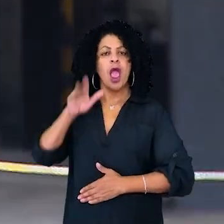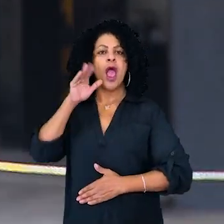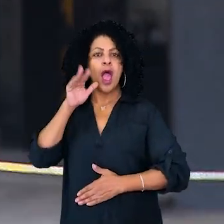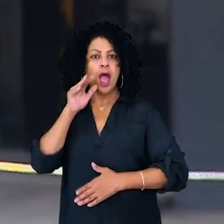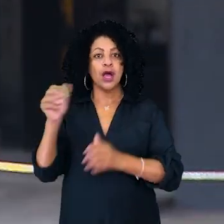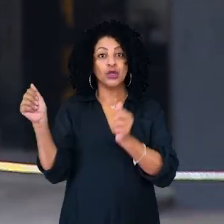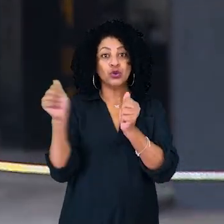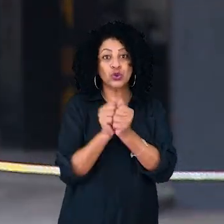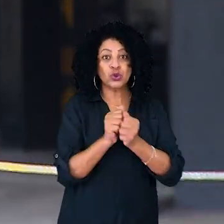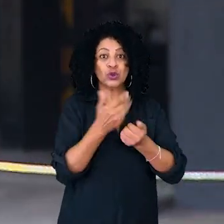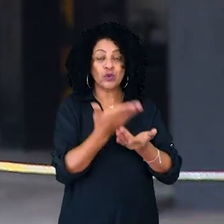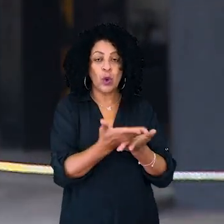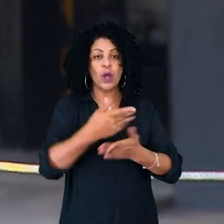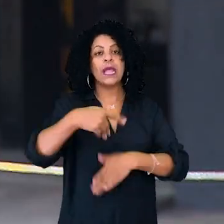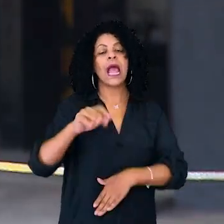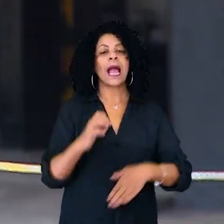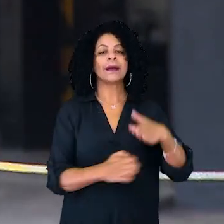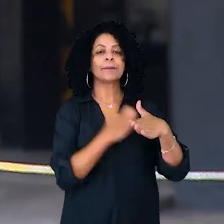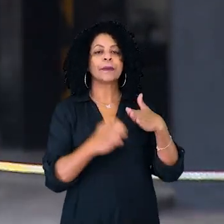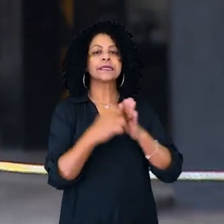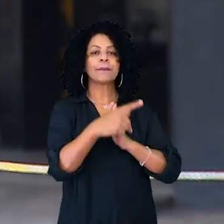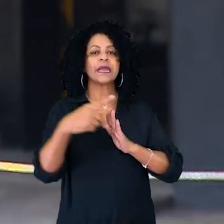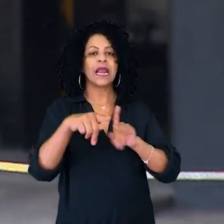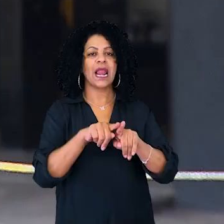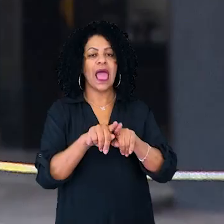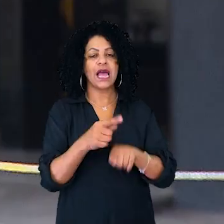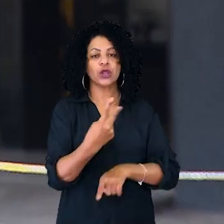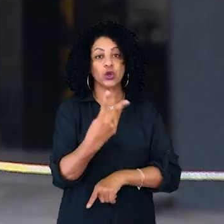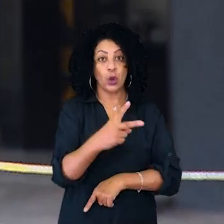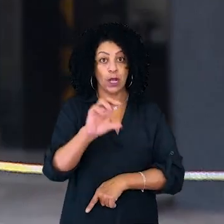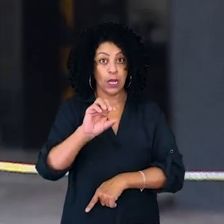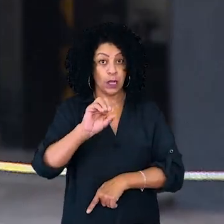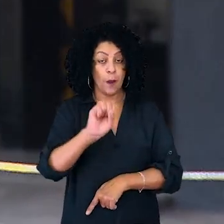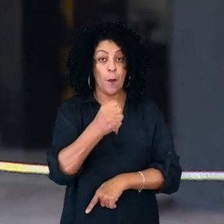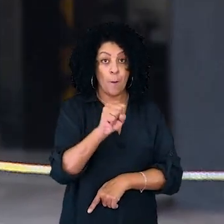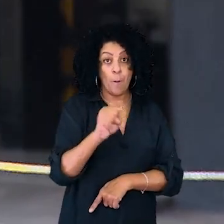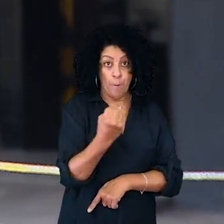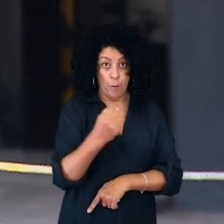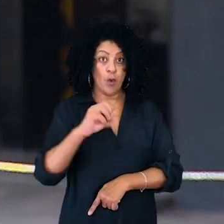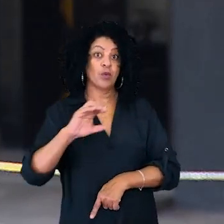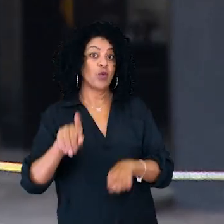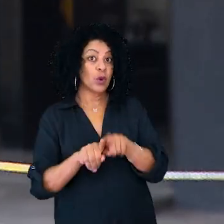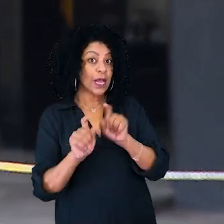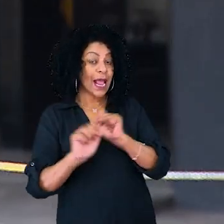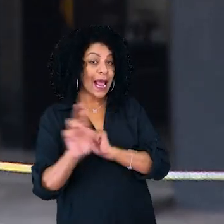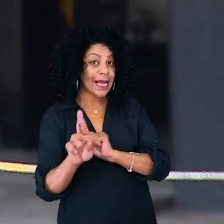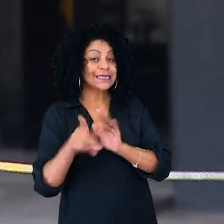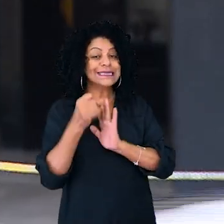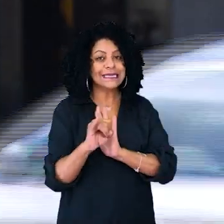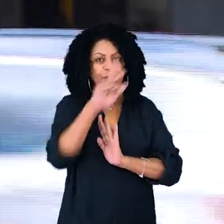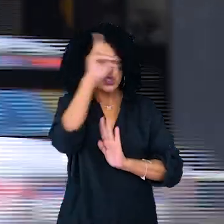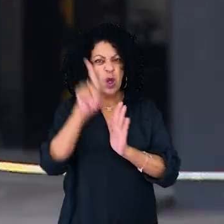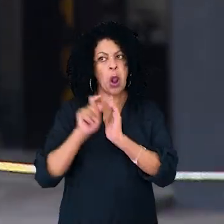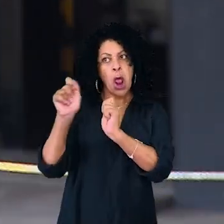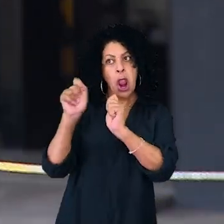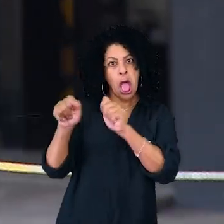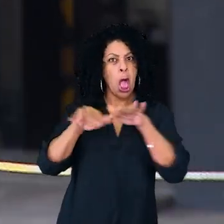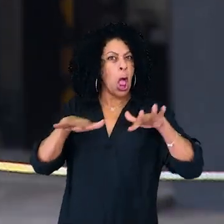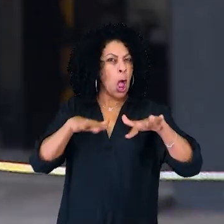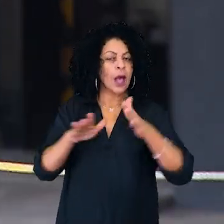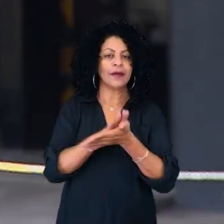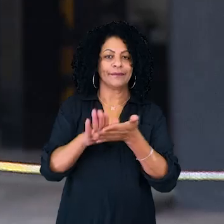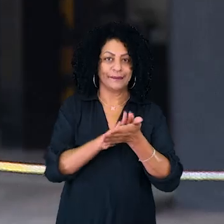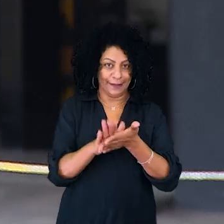da paralisação diz que a Pirelli pagou R$ 6.800 de bônus a quem não aderiu ao movimento. Segundo ele,